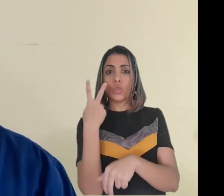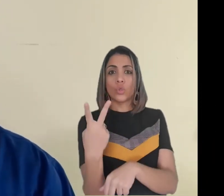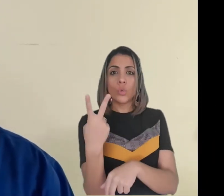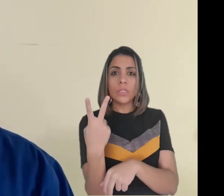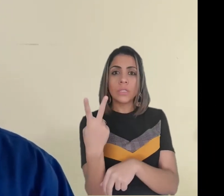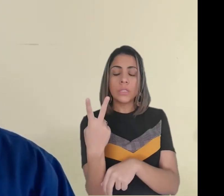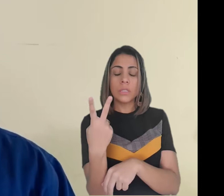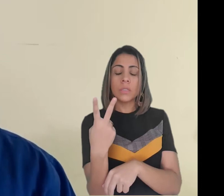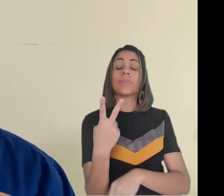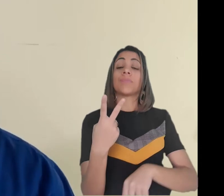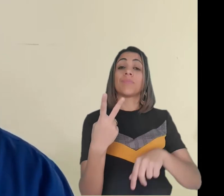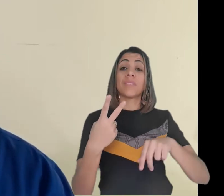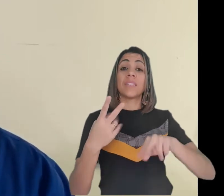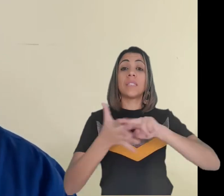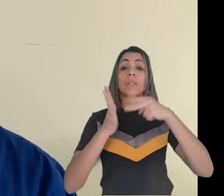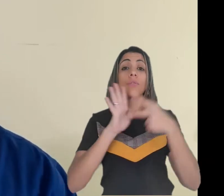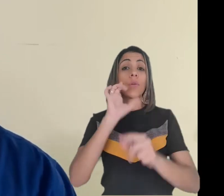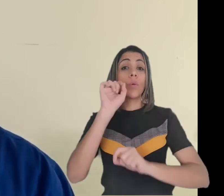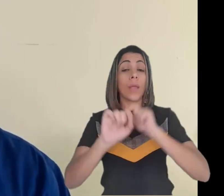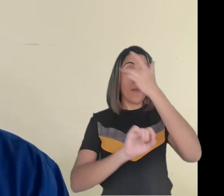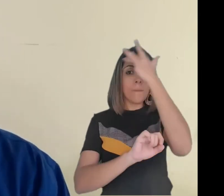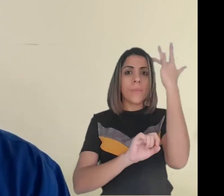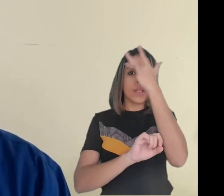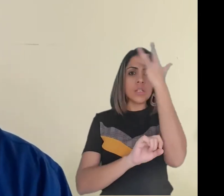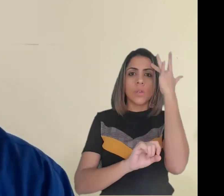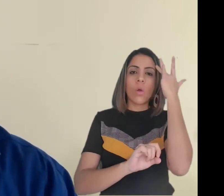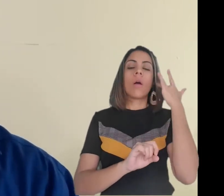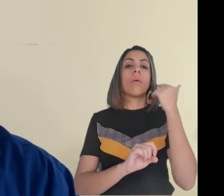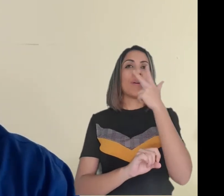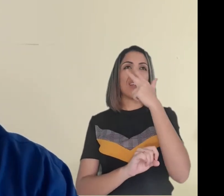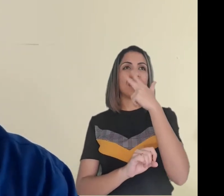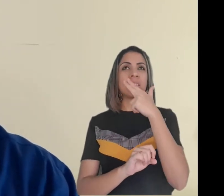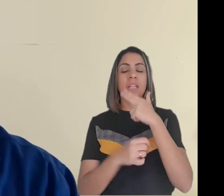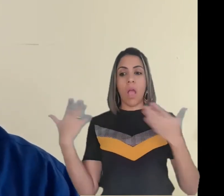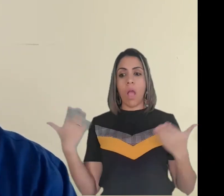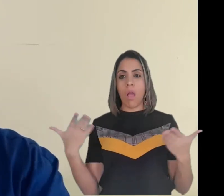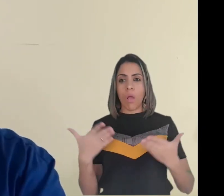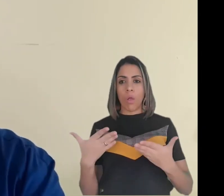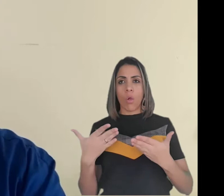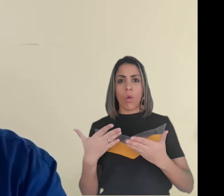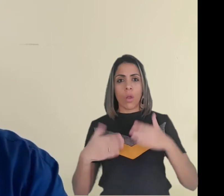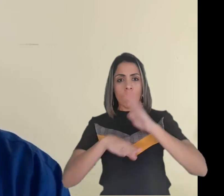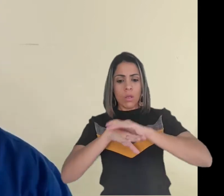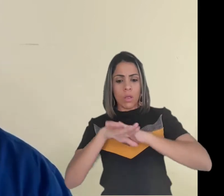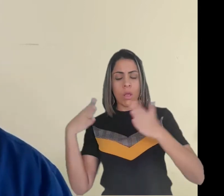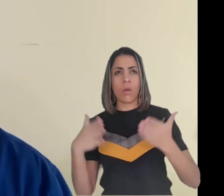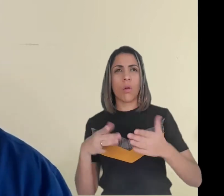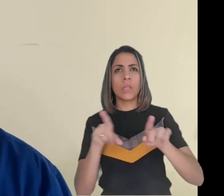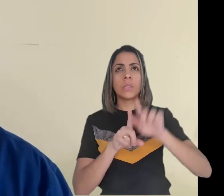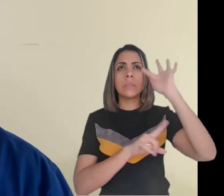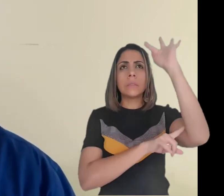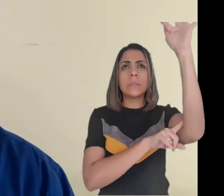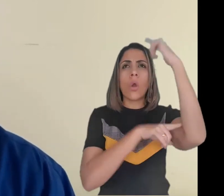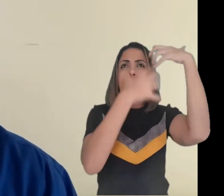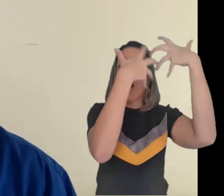Dois, quer dizer, nesse estado, a pessoa está dividida entre o presente e o futuro. A